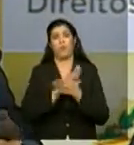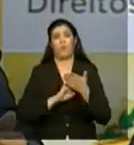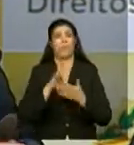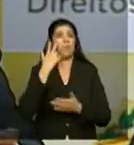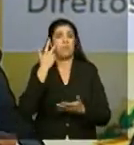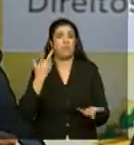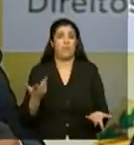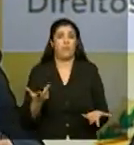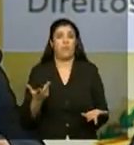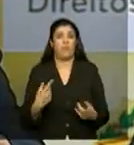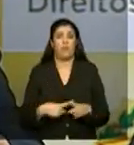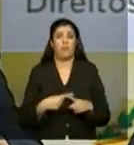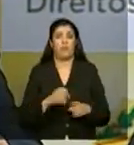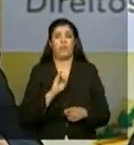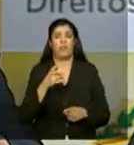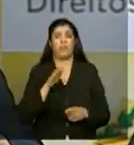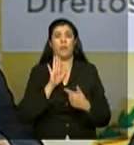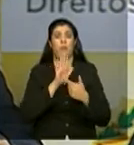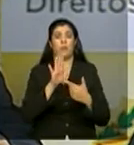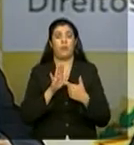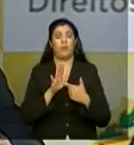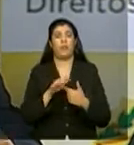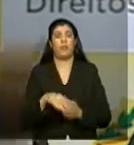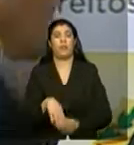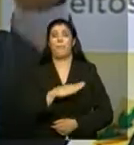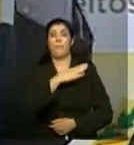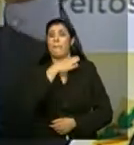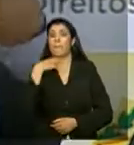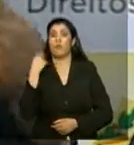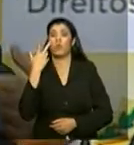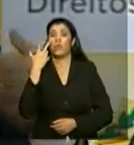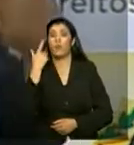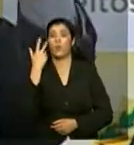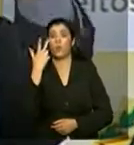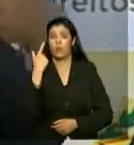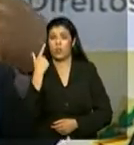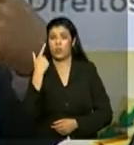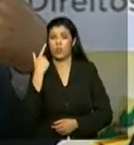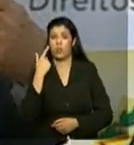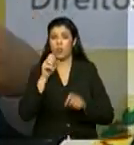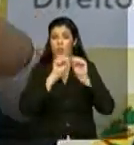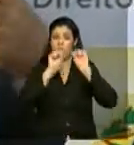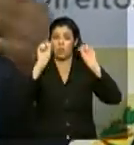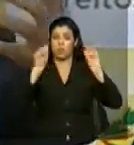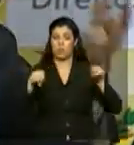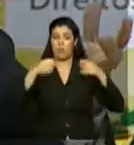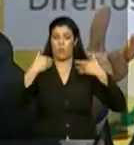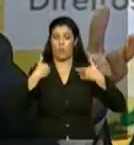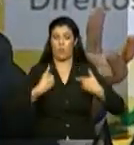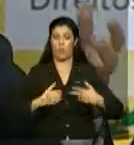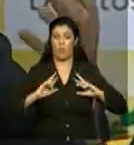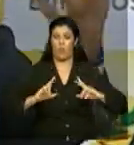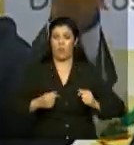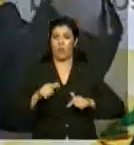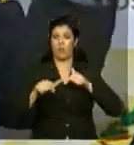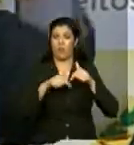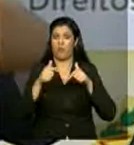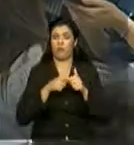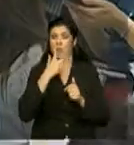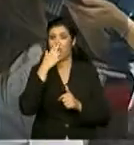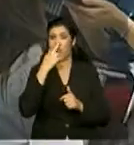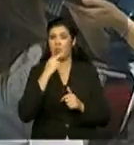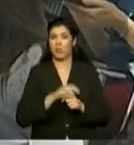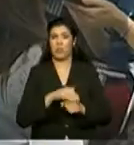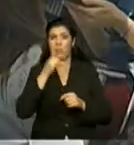porque quando se trata de morte funcionais sistema humano funciona muito com eletricidade quando se